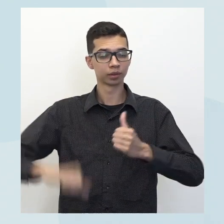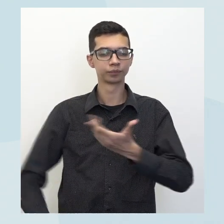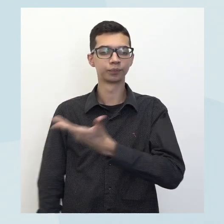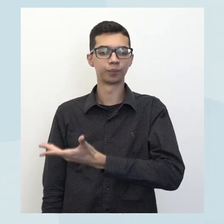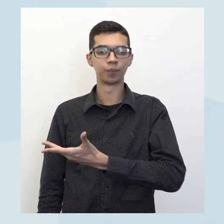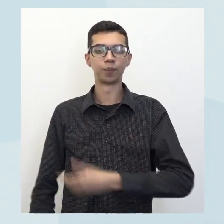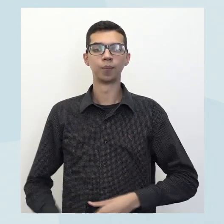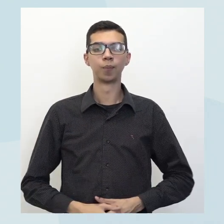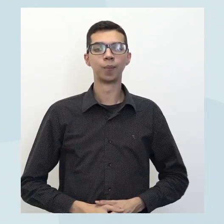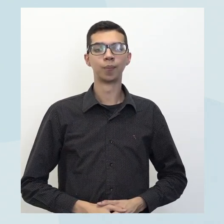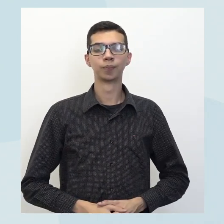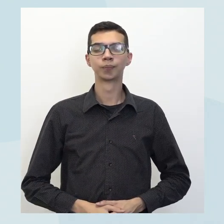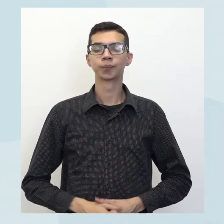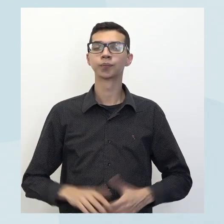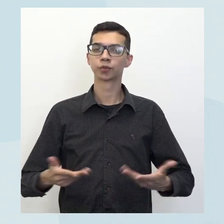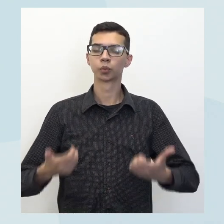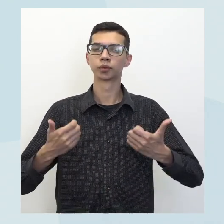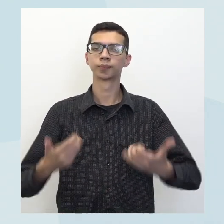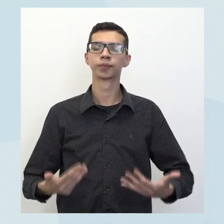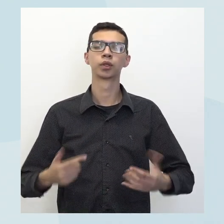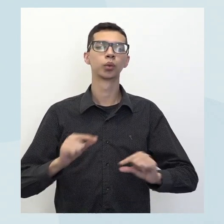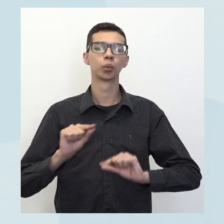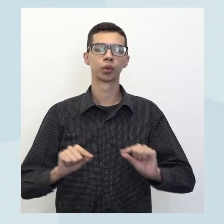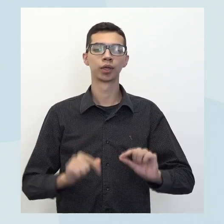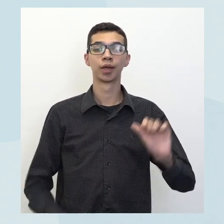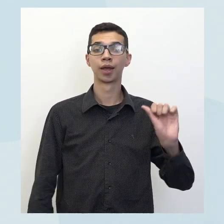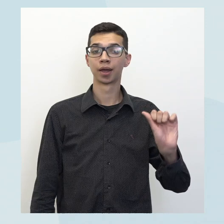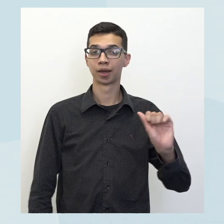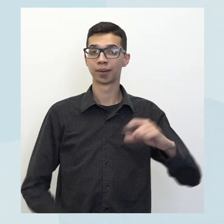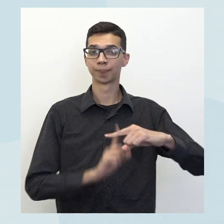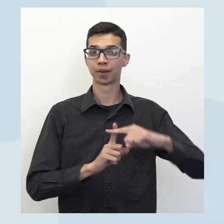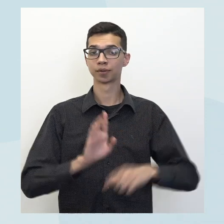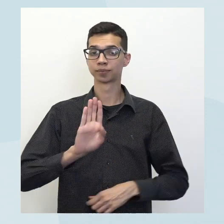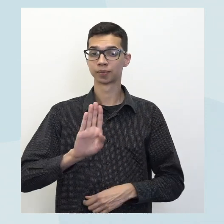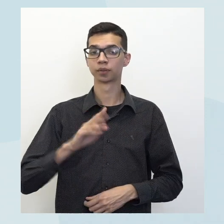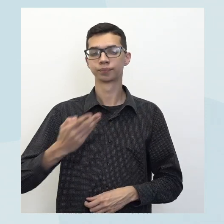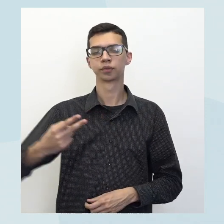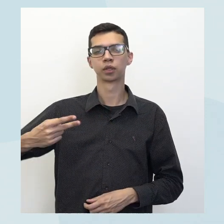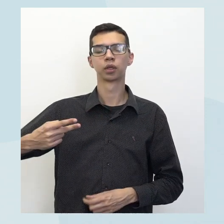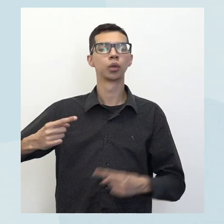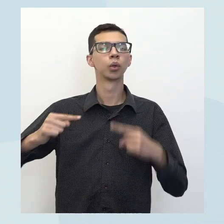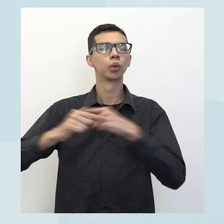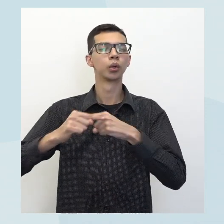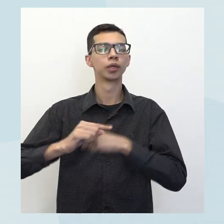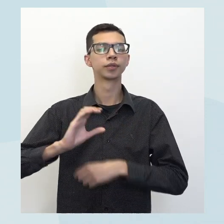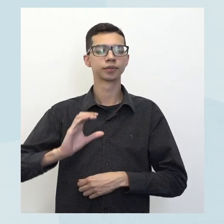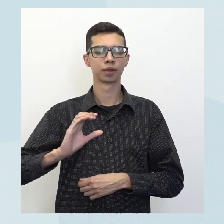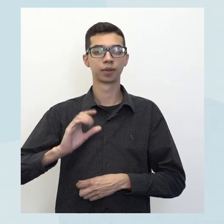assim, considere o equilíbrio A mais B dando C mais D, ambos